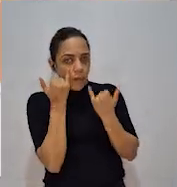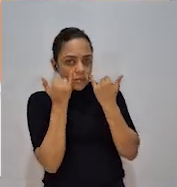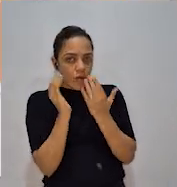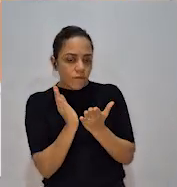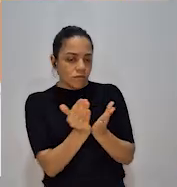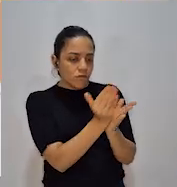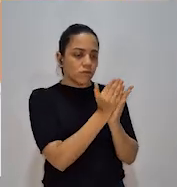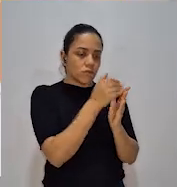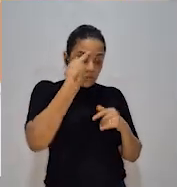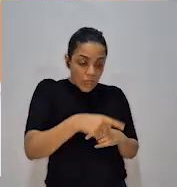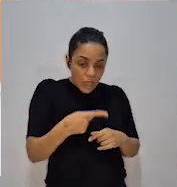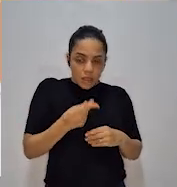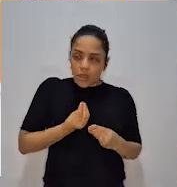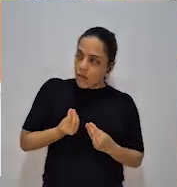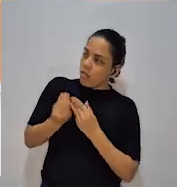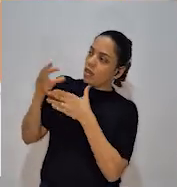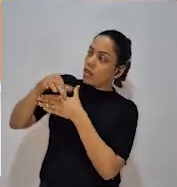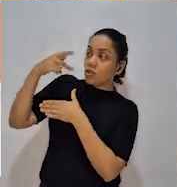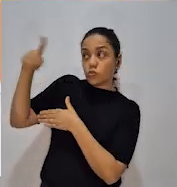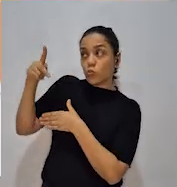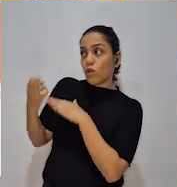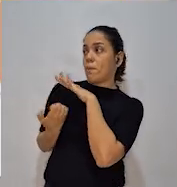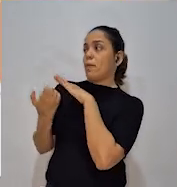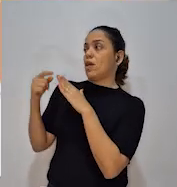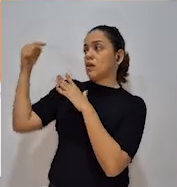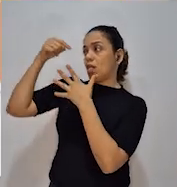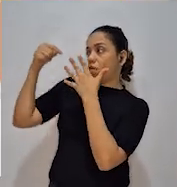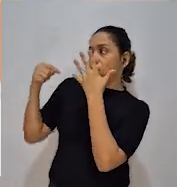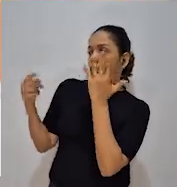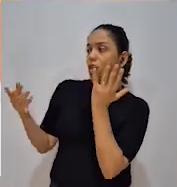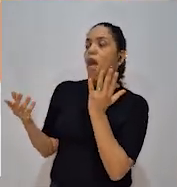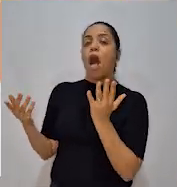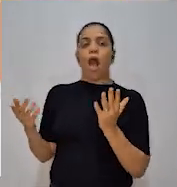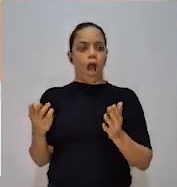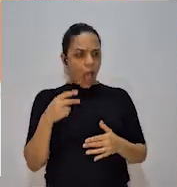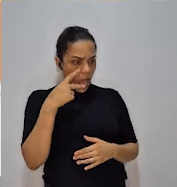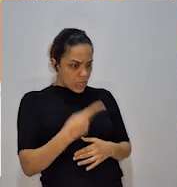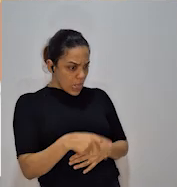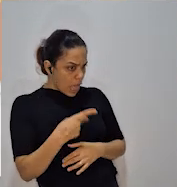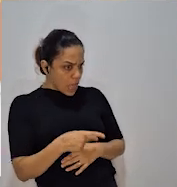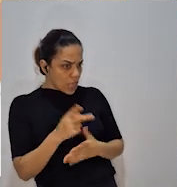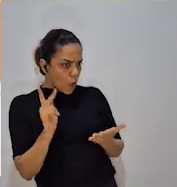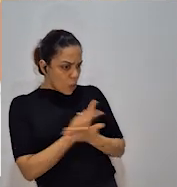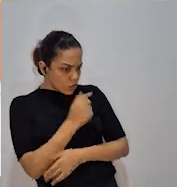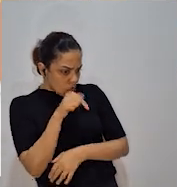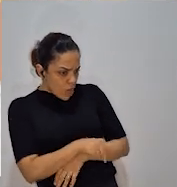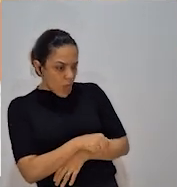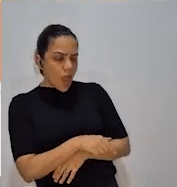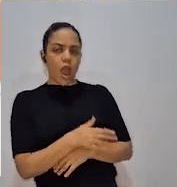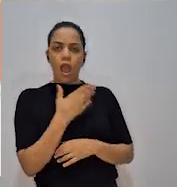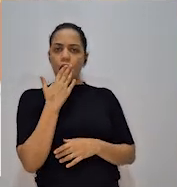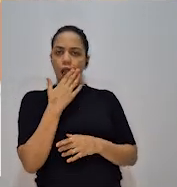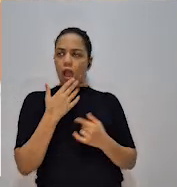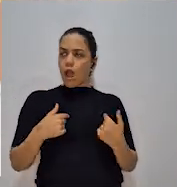que elas estavam causando ou não na diversidade na sociedade, ele falou: nossa, mas isso acontece aqui dentro. É, aqui está acontecendo aqui dentro da empresa de